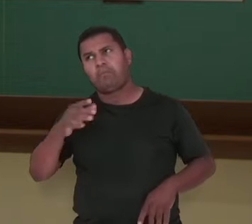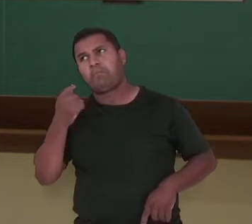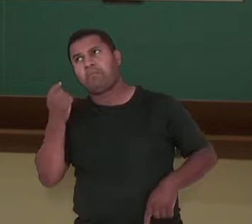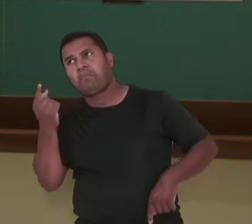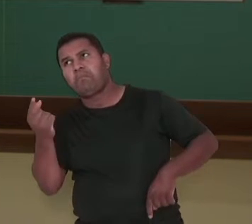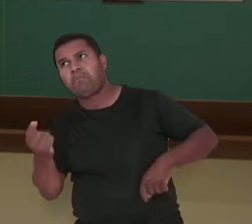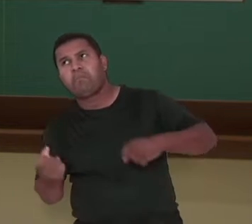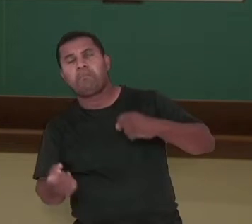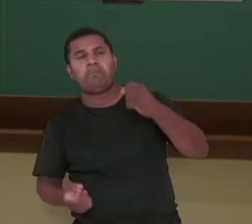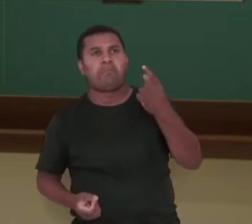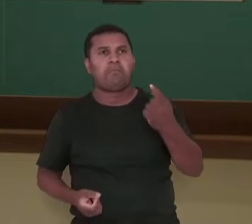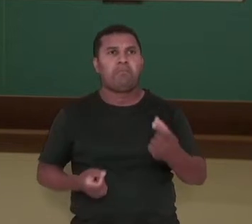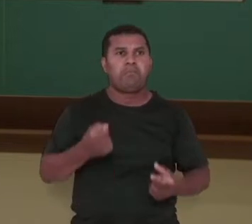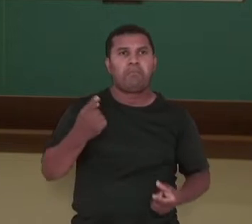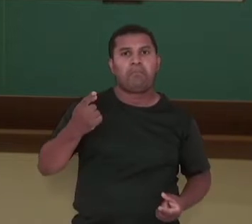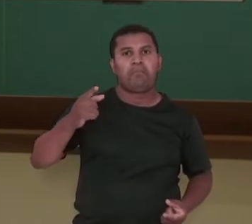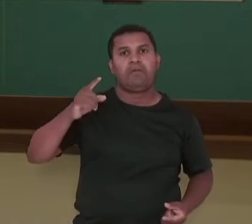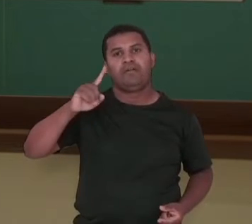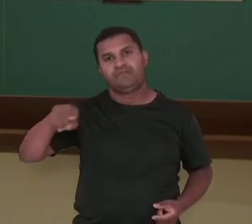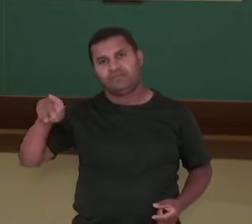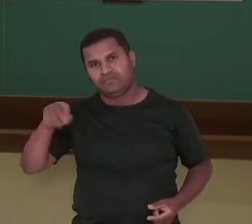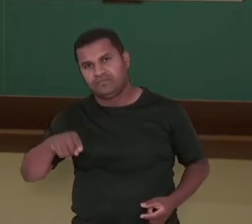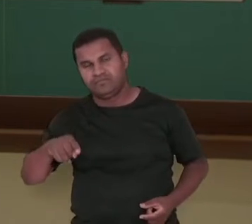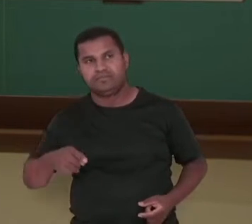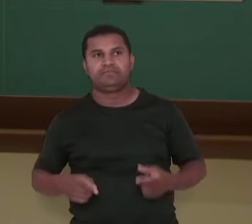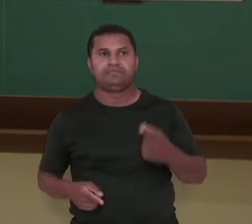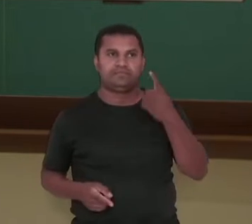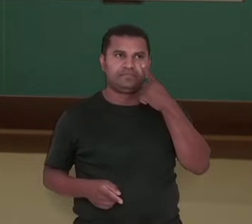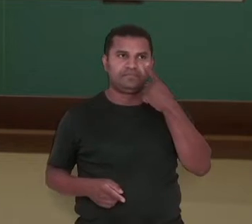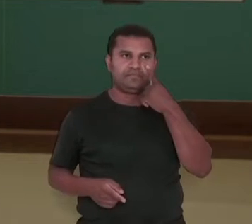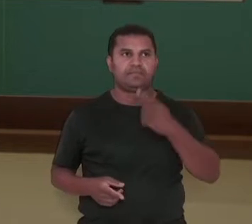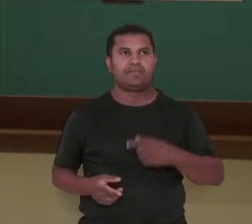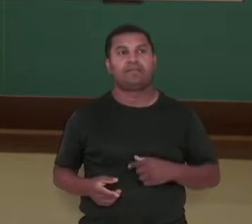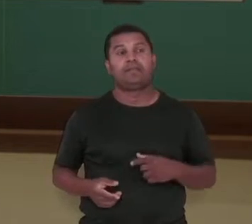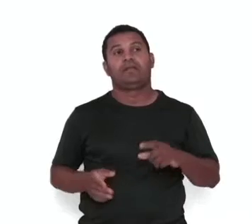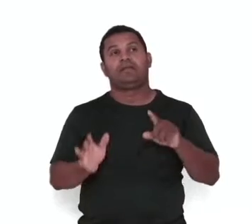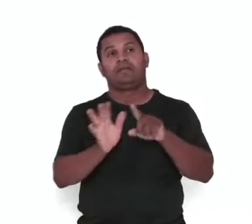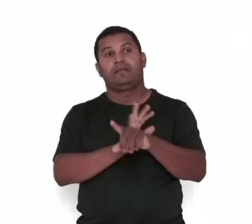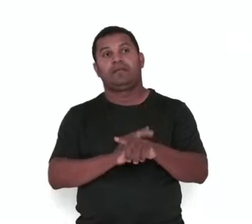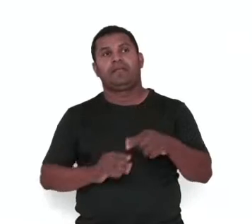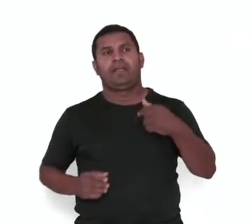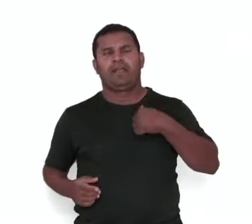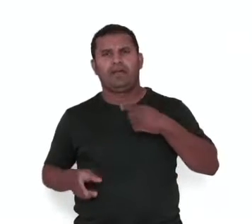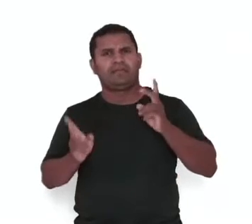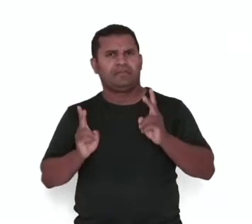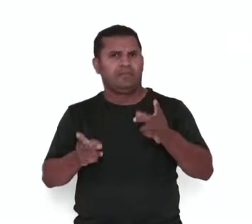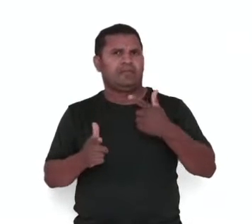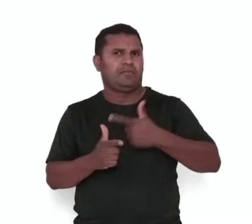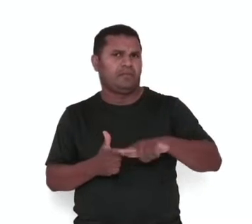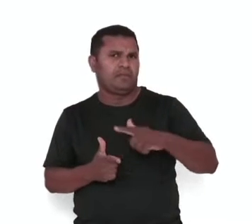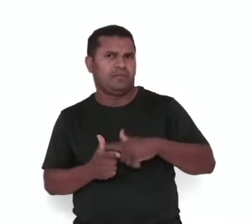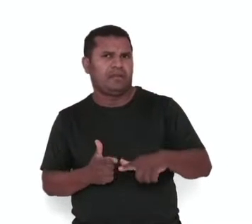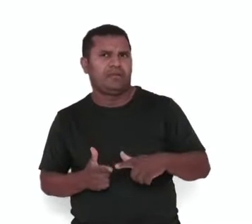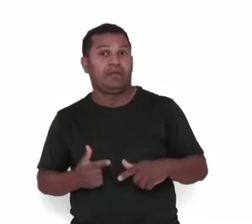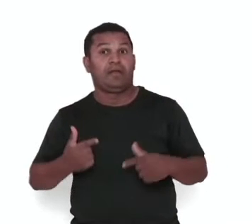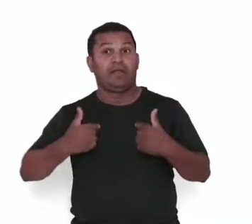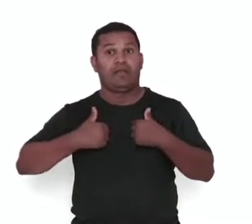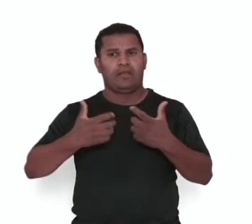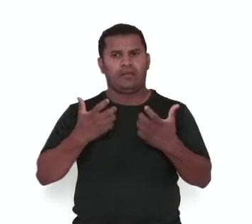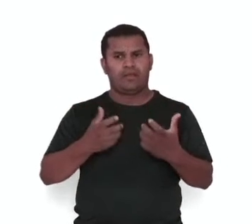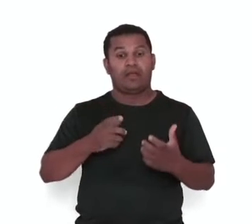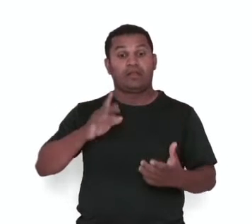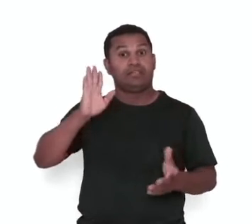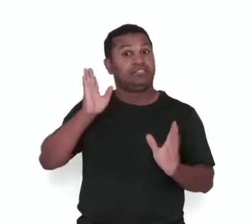com determinação e persistência para superá-los. Terceiro, atua rapidamente e com